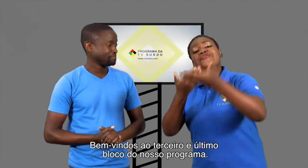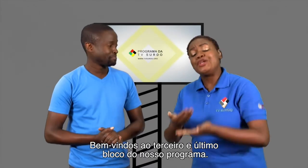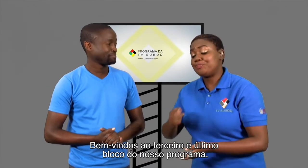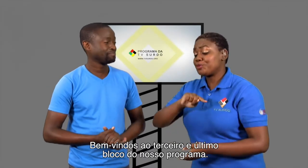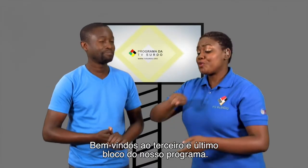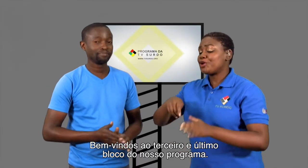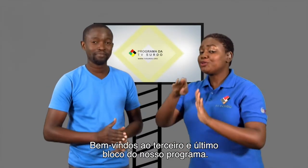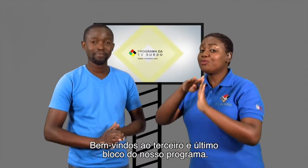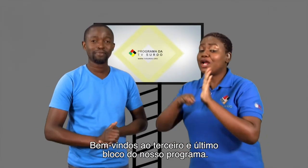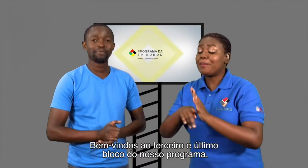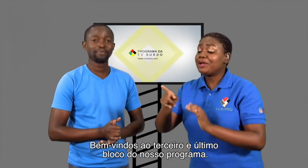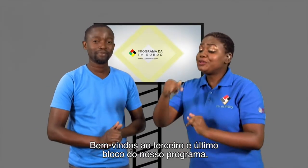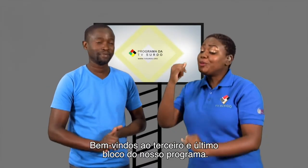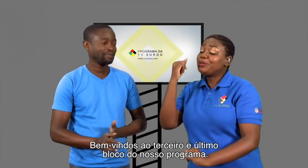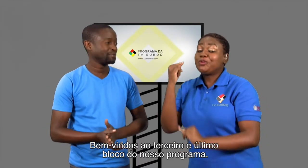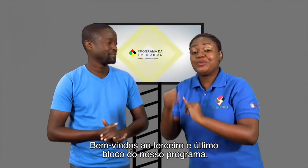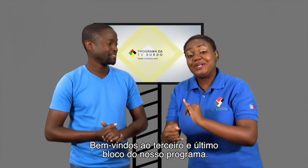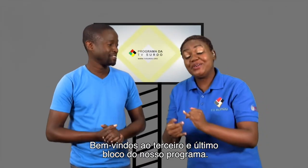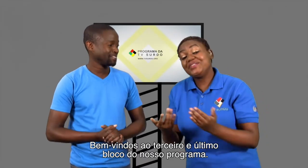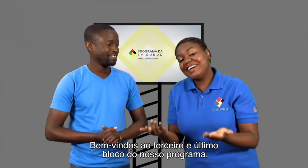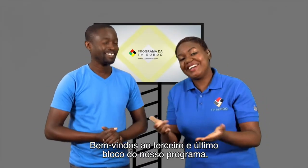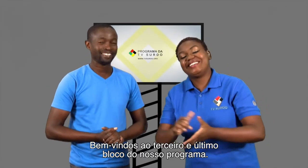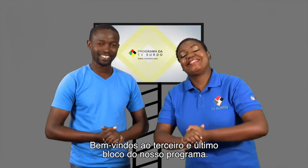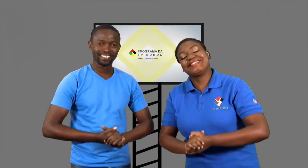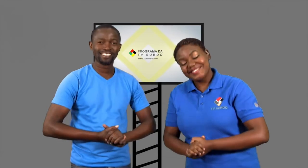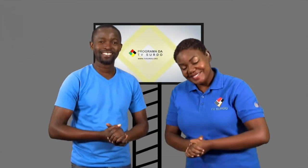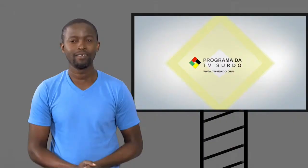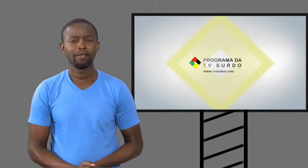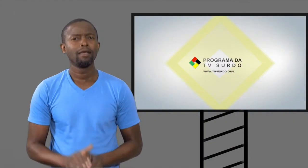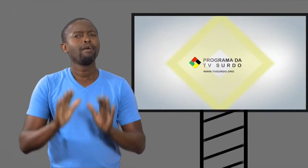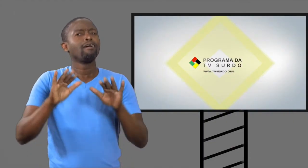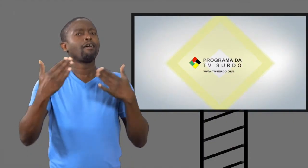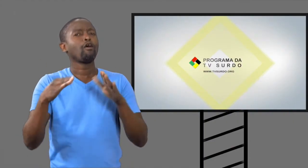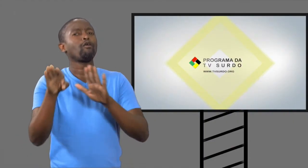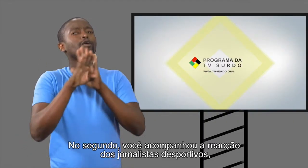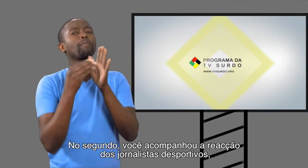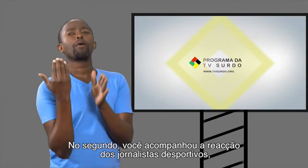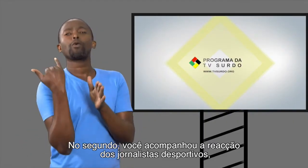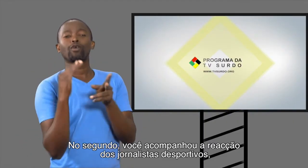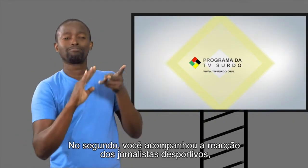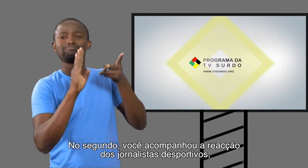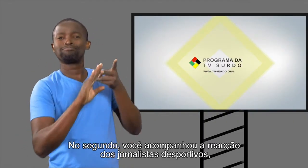Bem-vindos ao terceiro e último bloco do nosso programa.